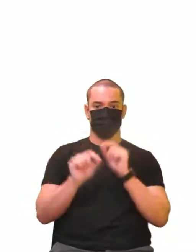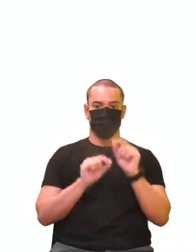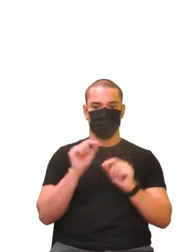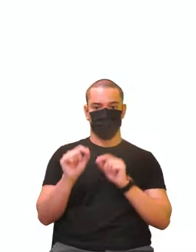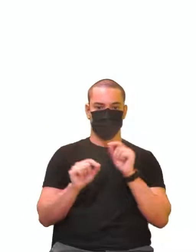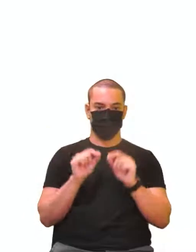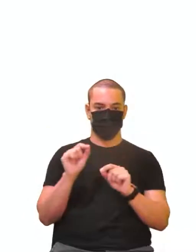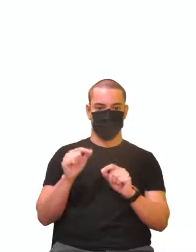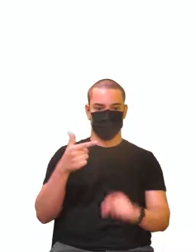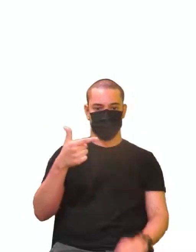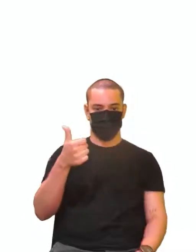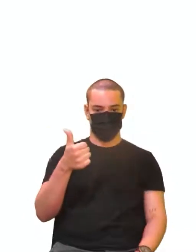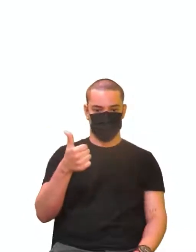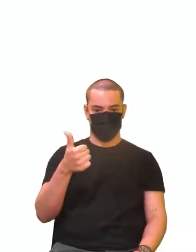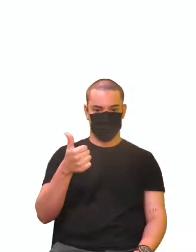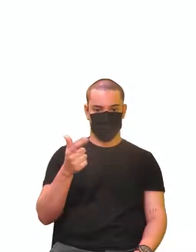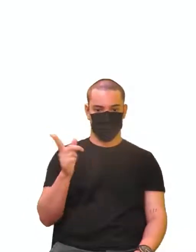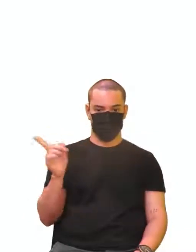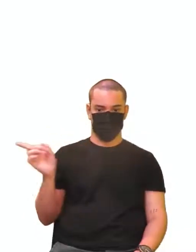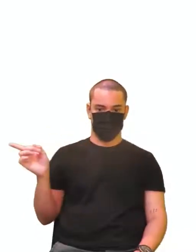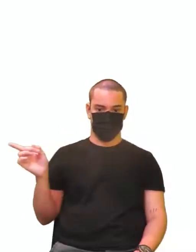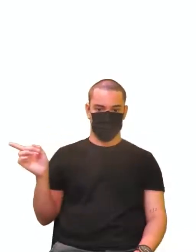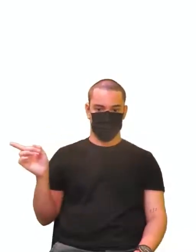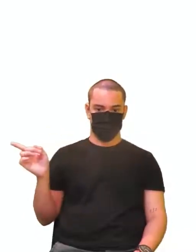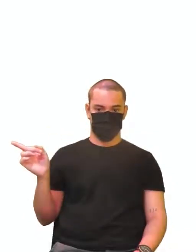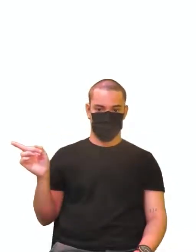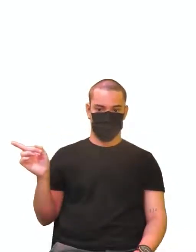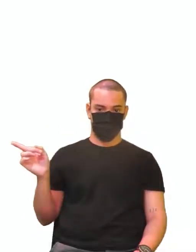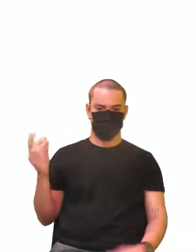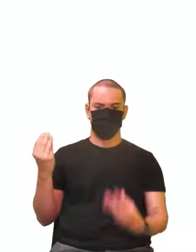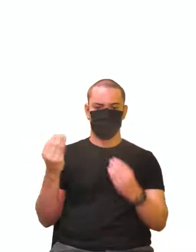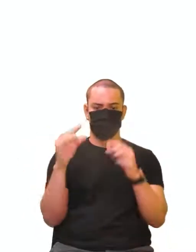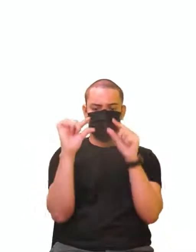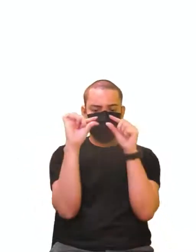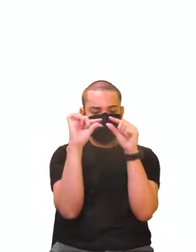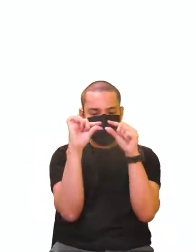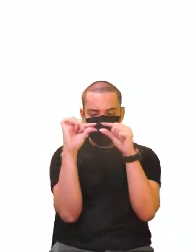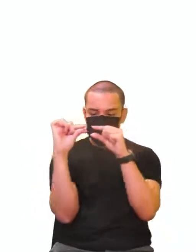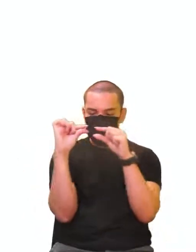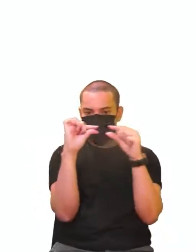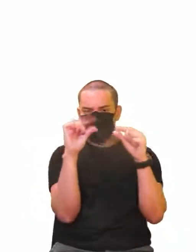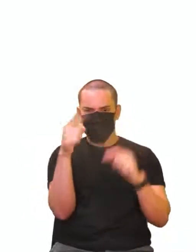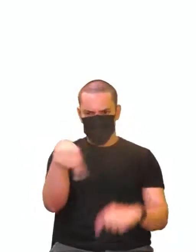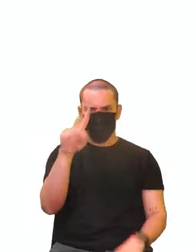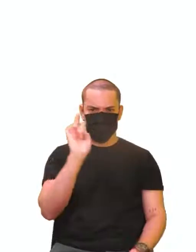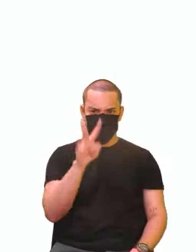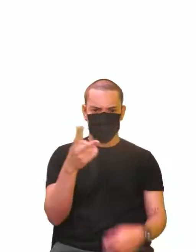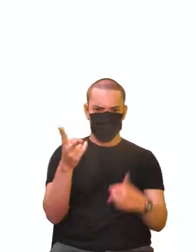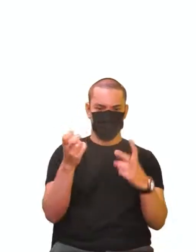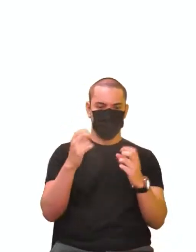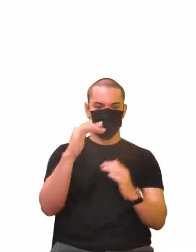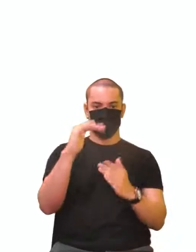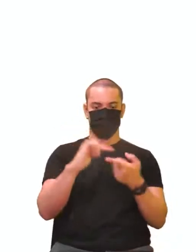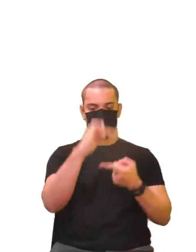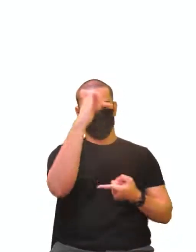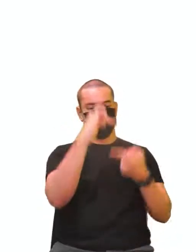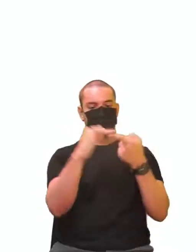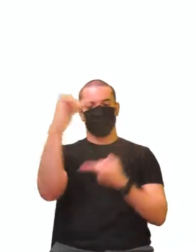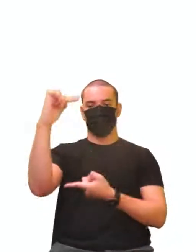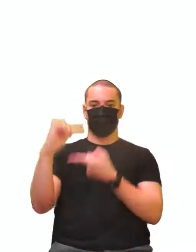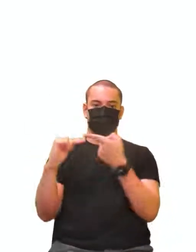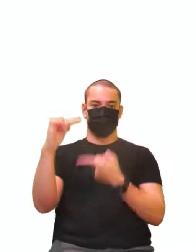cromossomo 21. Olha como esses cromossomos são pequenininhos, né? Tá vendo? Eles têm tamanhos